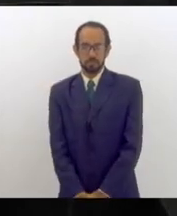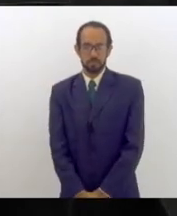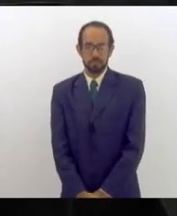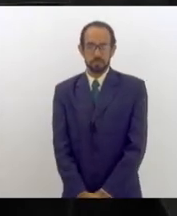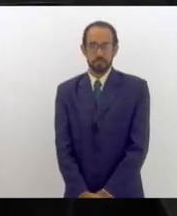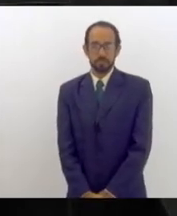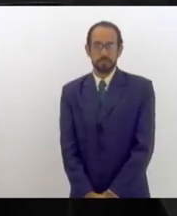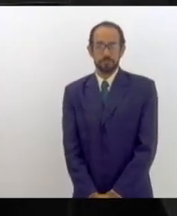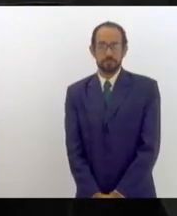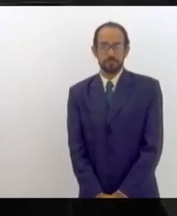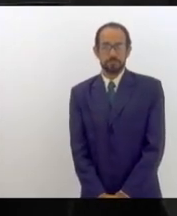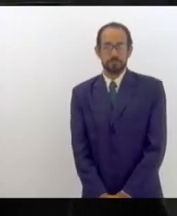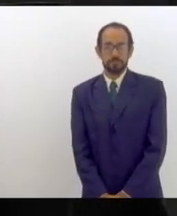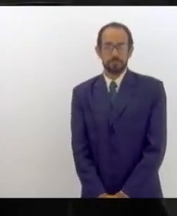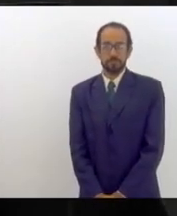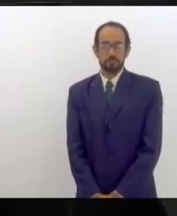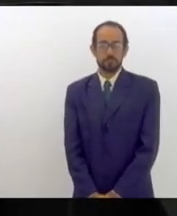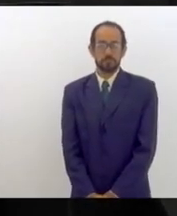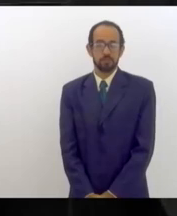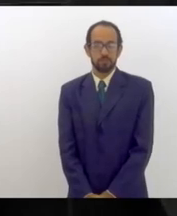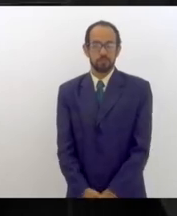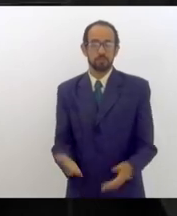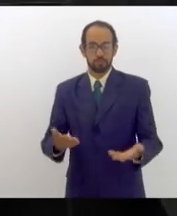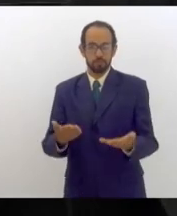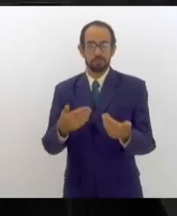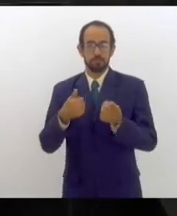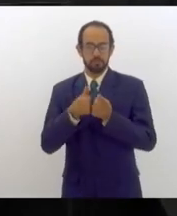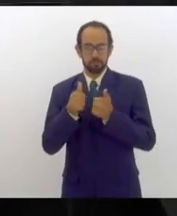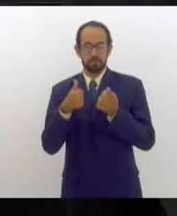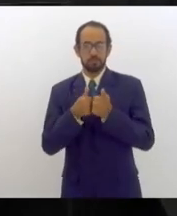aí vou entrar agora no transporte